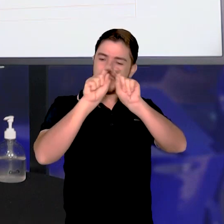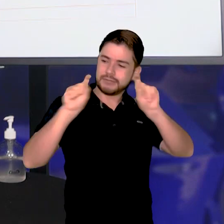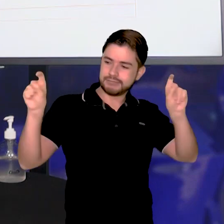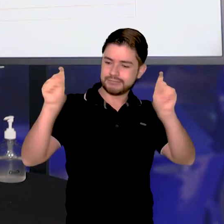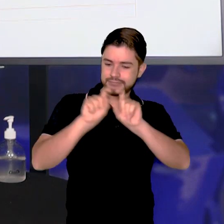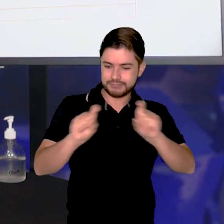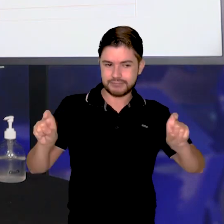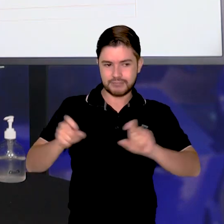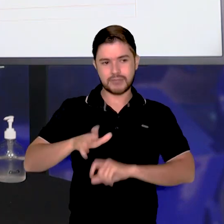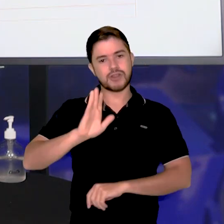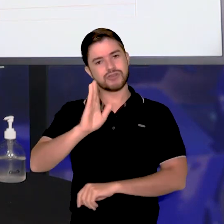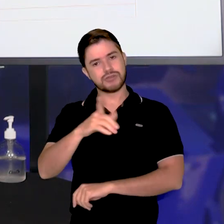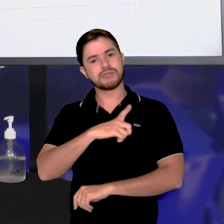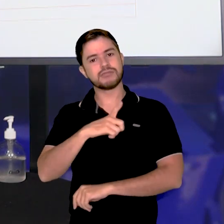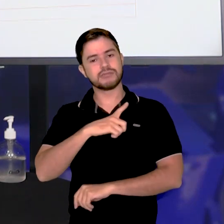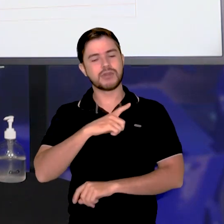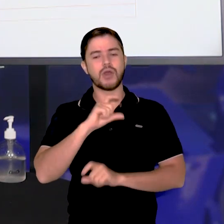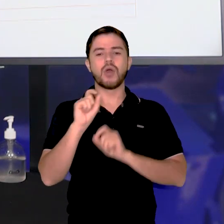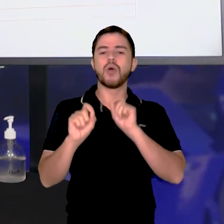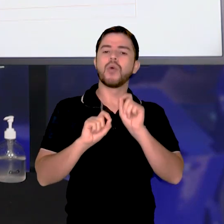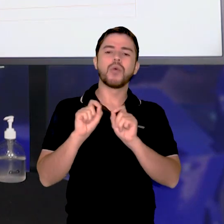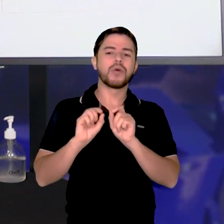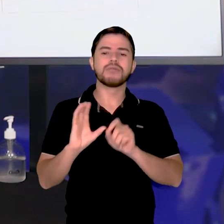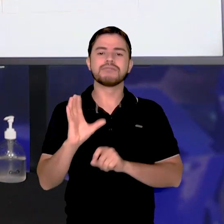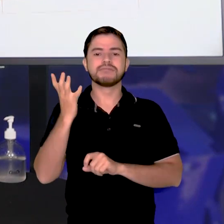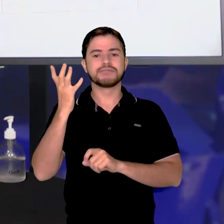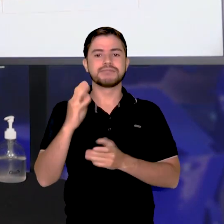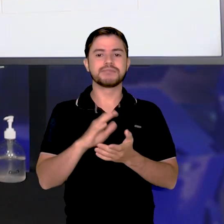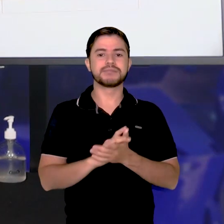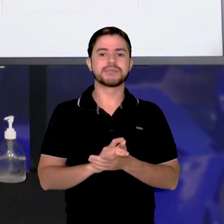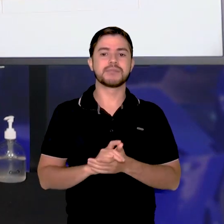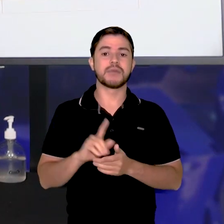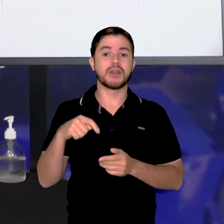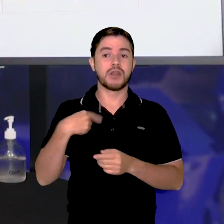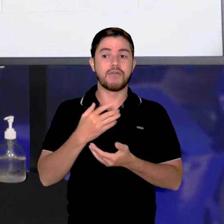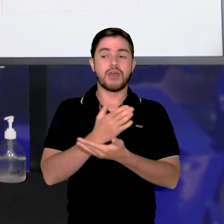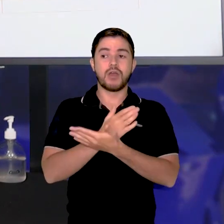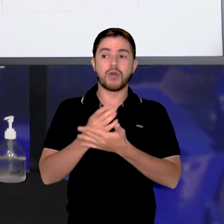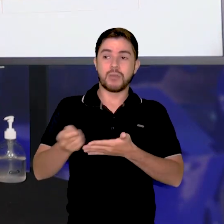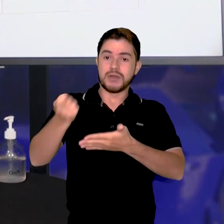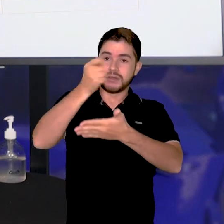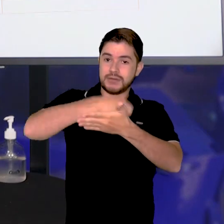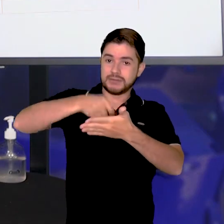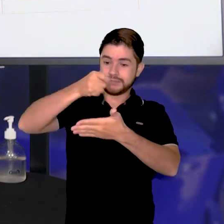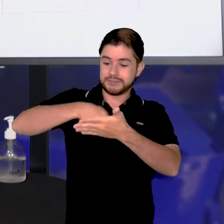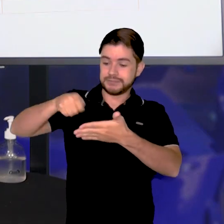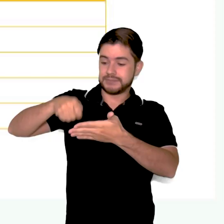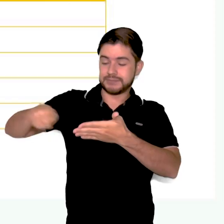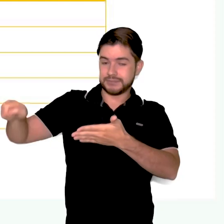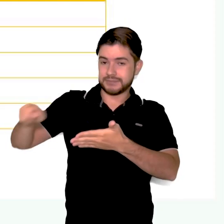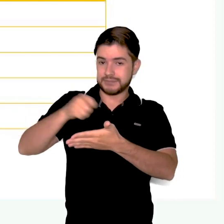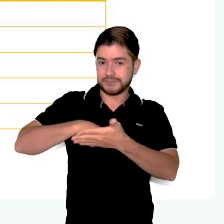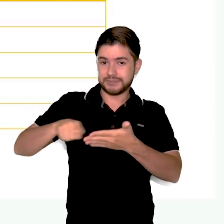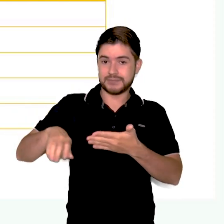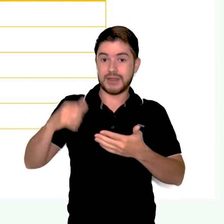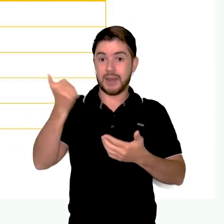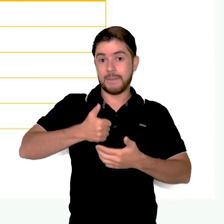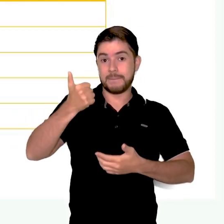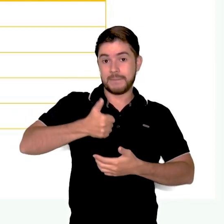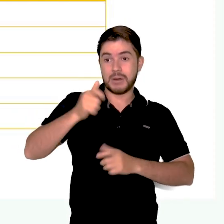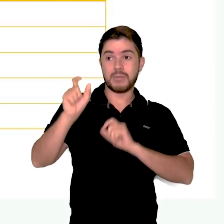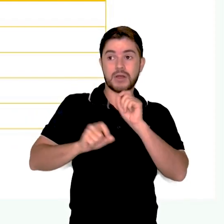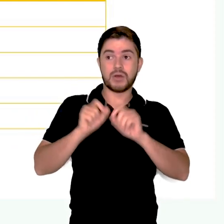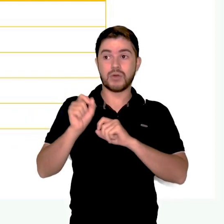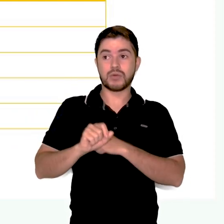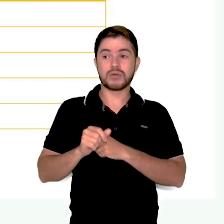e quantas linhas vamos precisar, o que é que a gente faz agora? A gente começa a preencher a nossa tabela. A primeira parte que a gente preenche